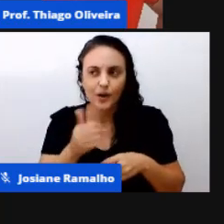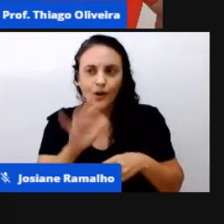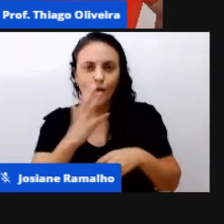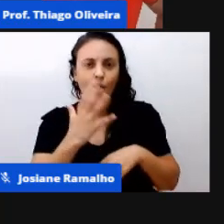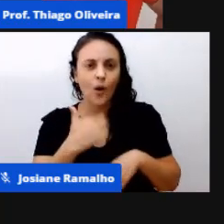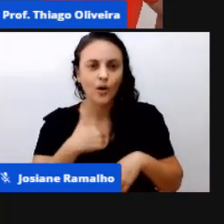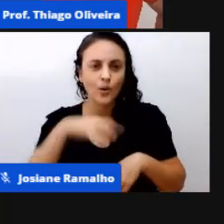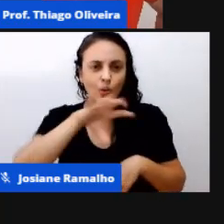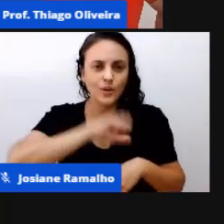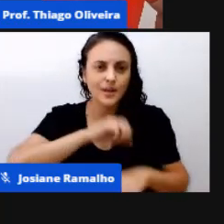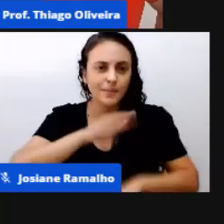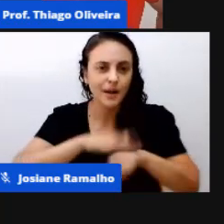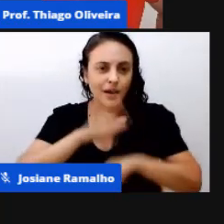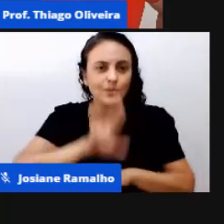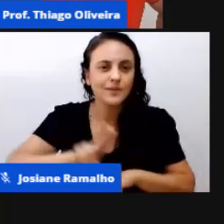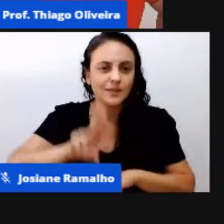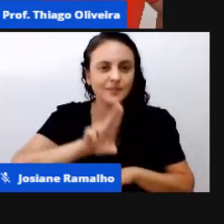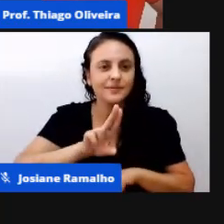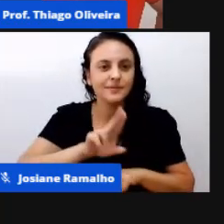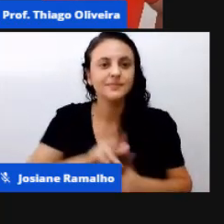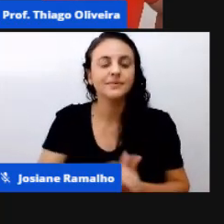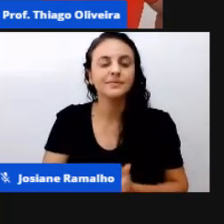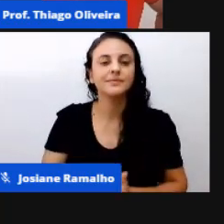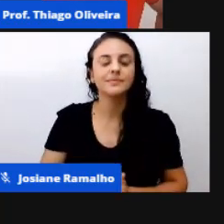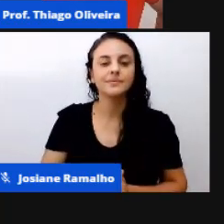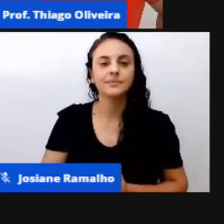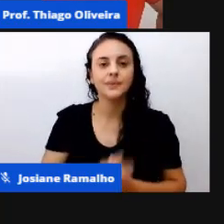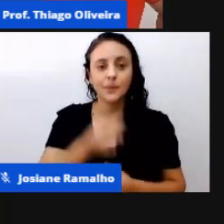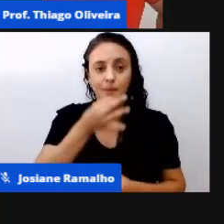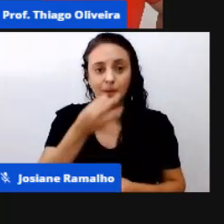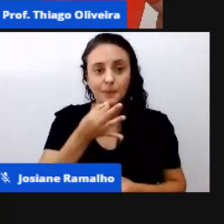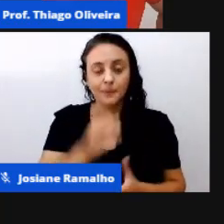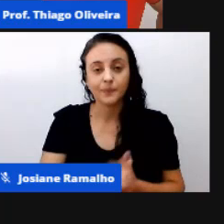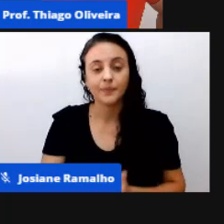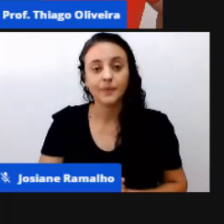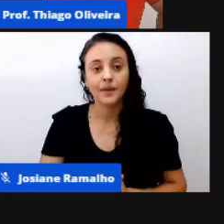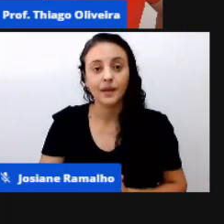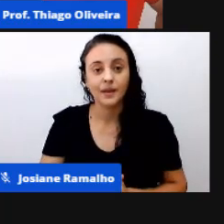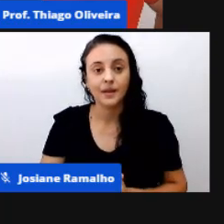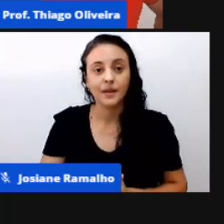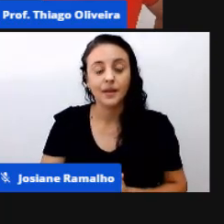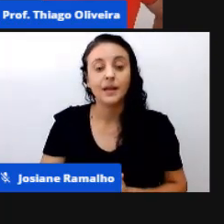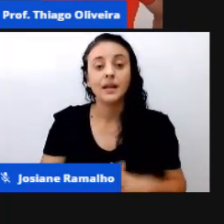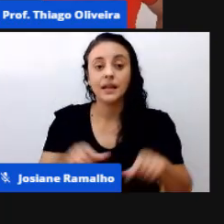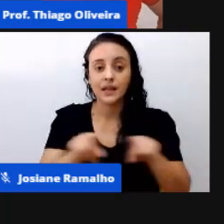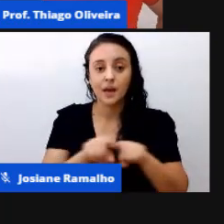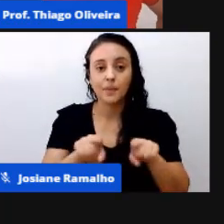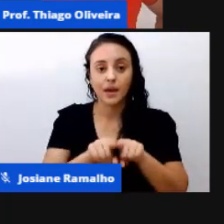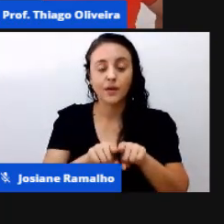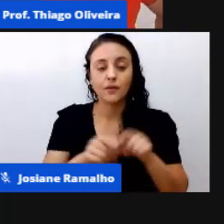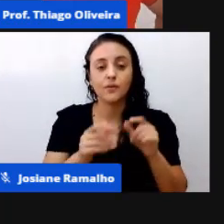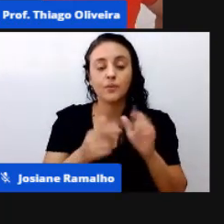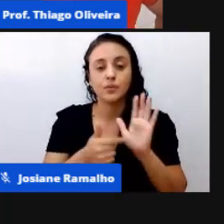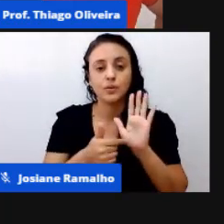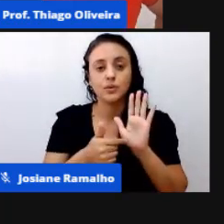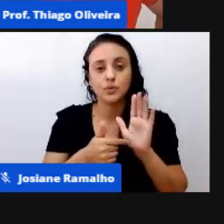sente melhor para trabalhar, tá? Então fica aí a dica. Também a gente vai disponibilizar lá no